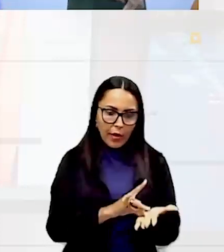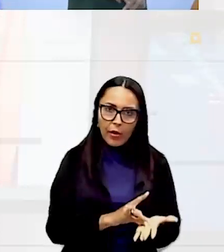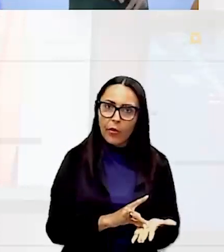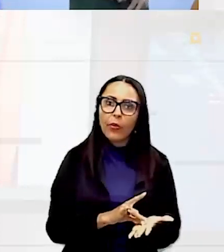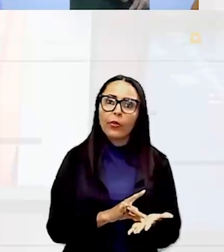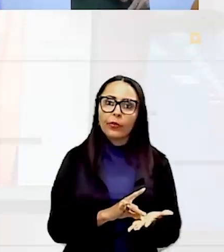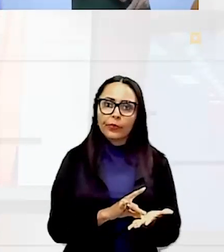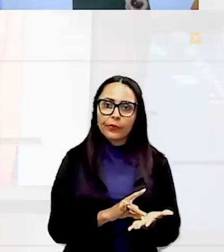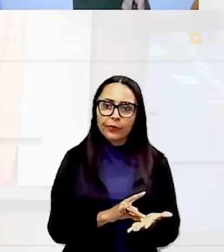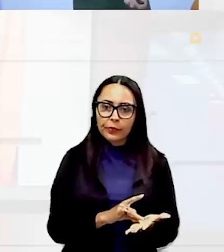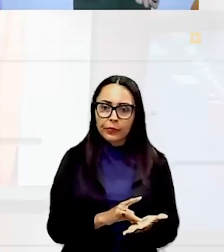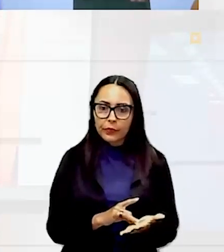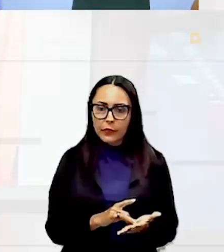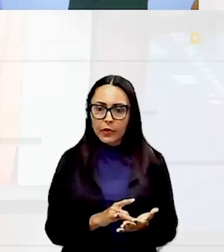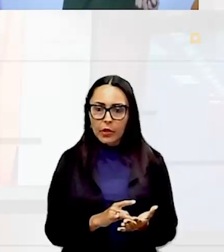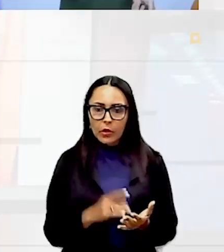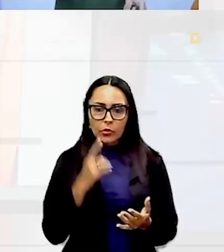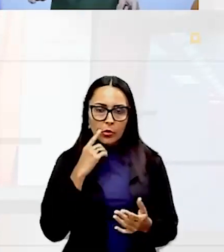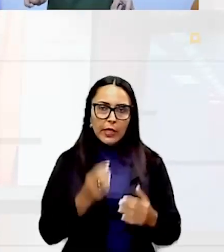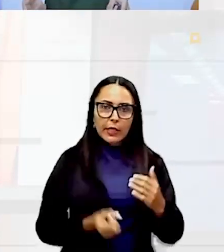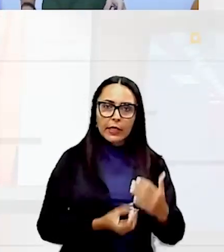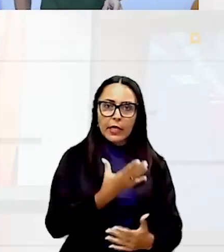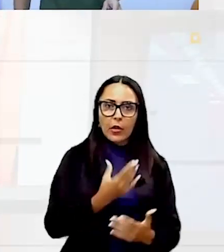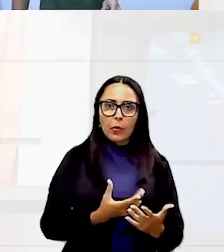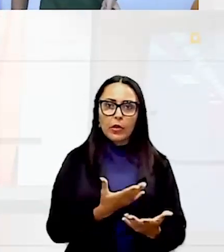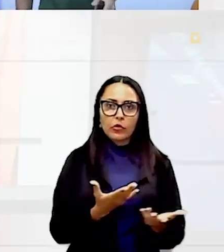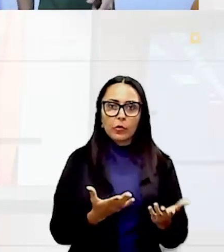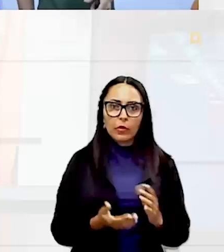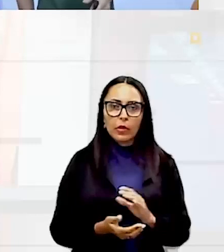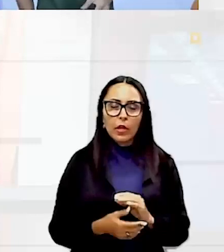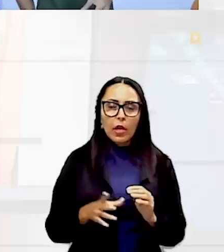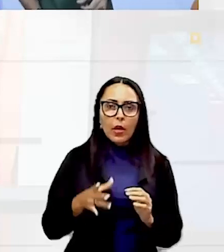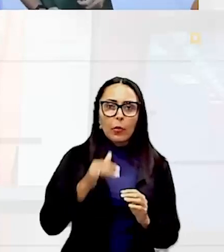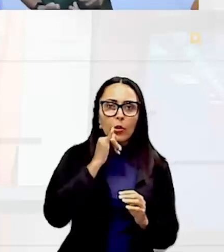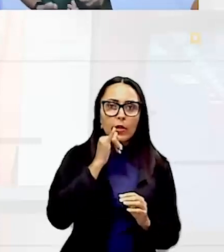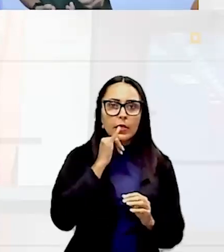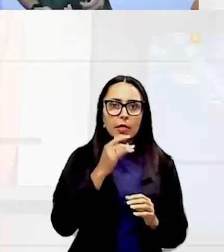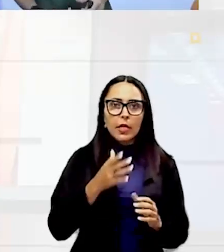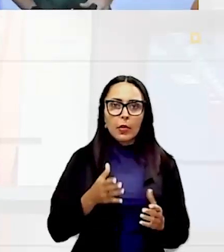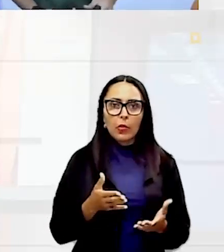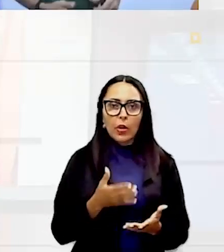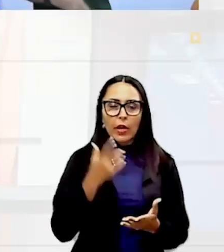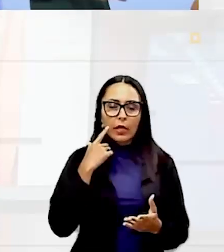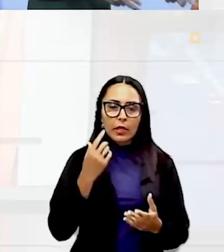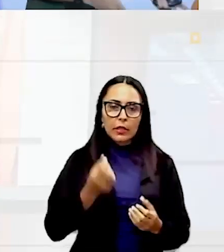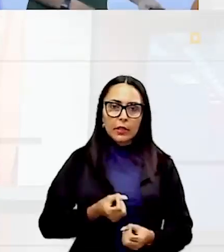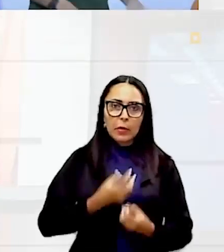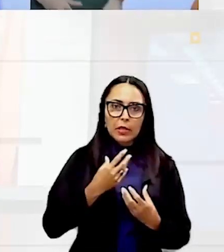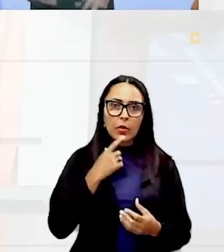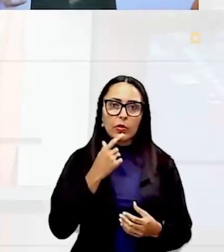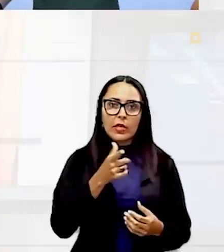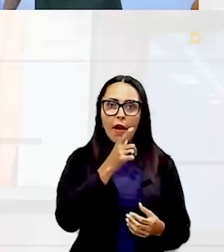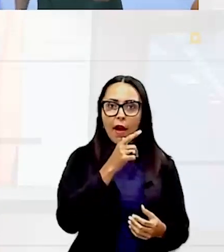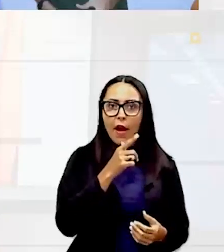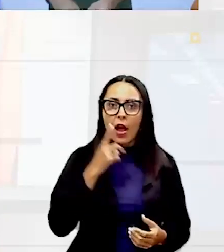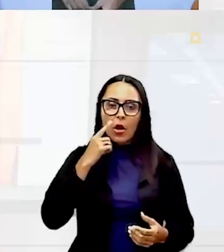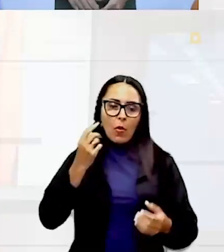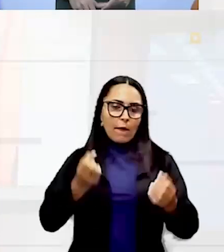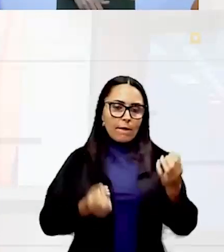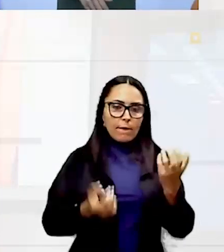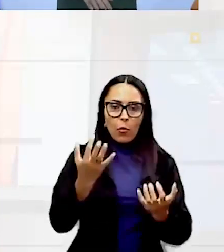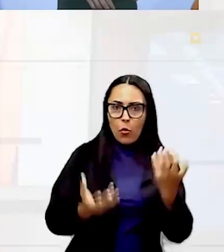que criar algo mesmo. Por exemplo, muitas de animações de água ou